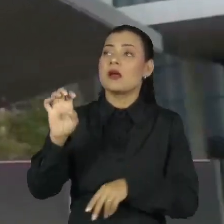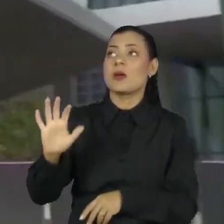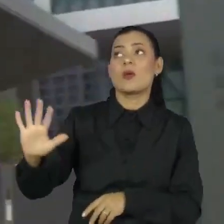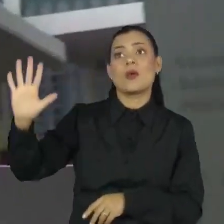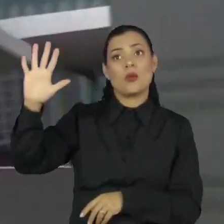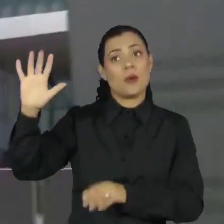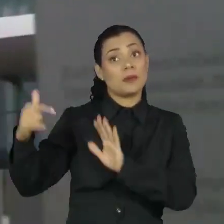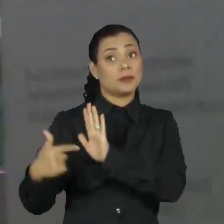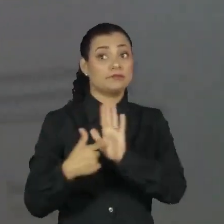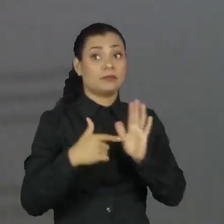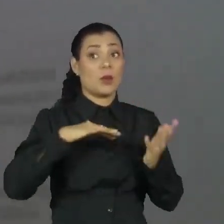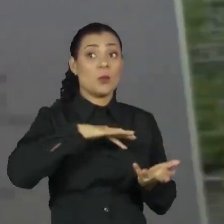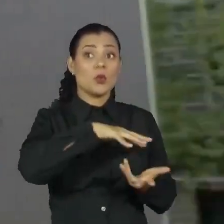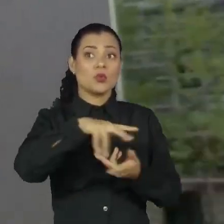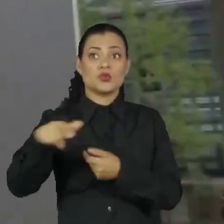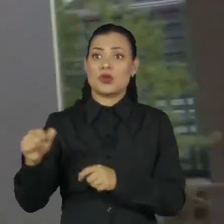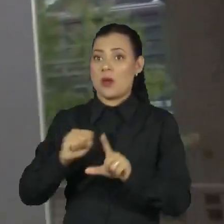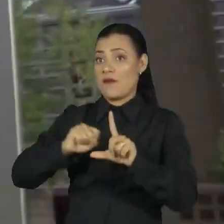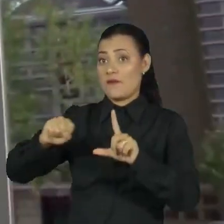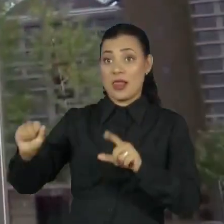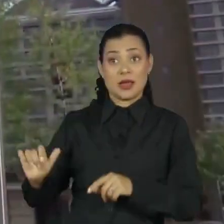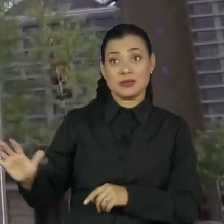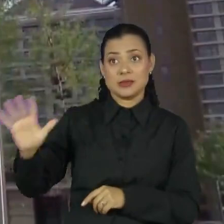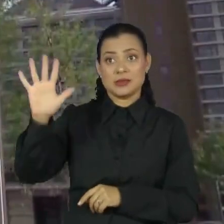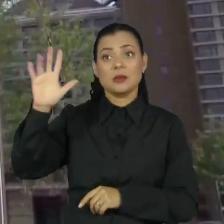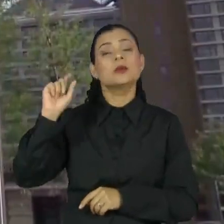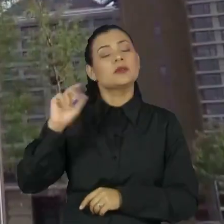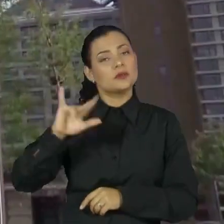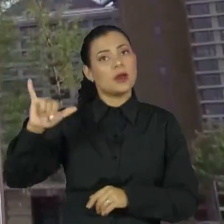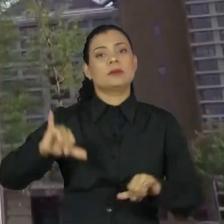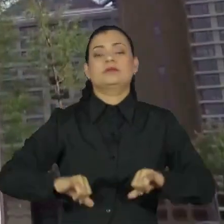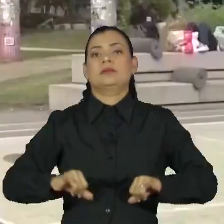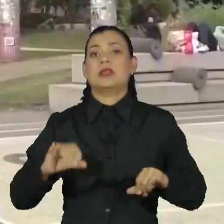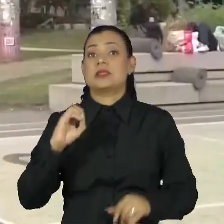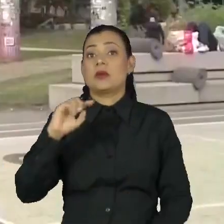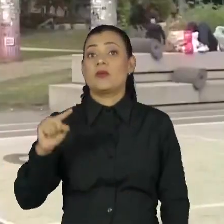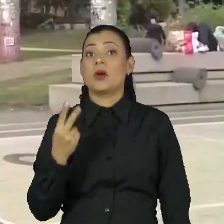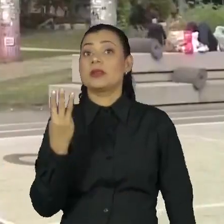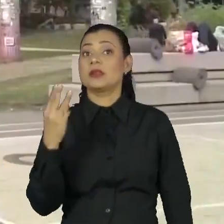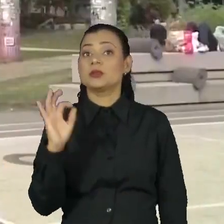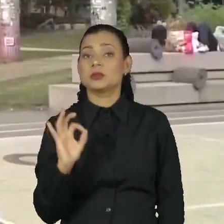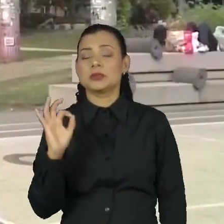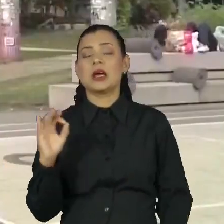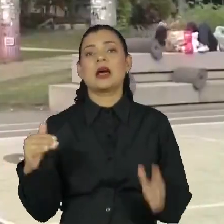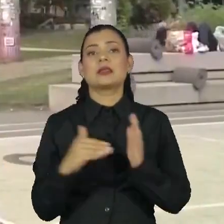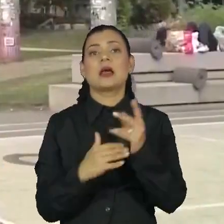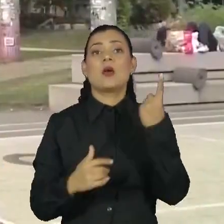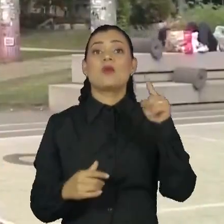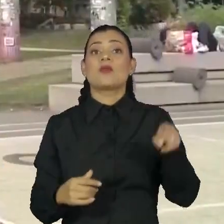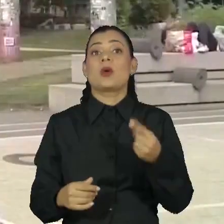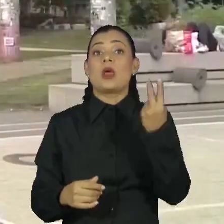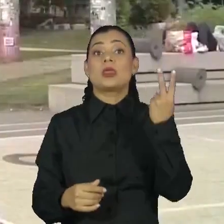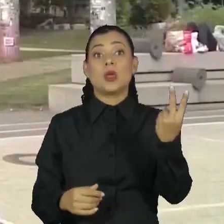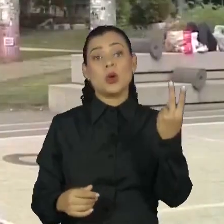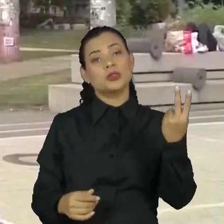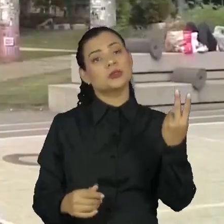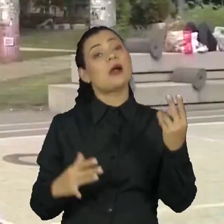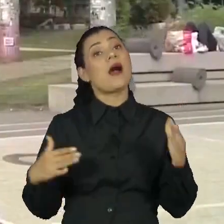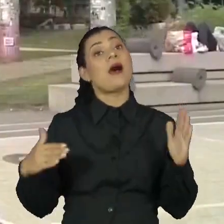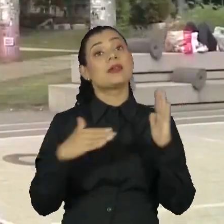que a inflação mundial por ano possa sofrer com acréscimo de 0,3 a 1,2 ponto percentual